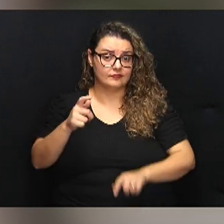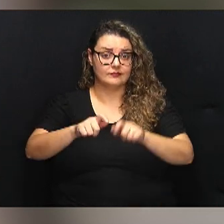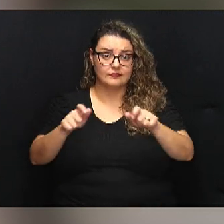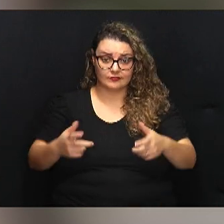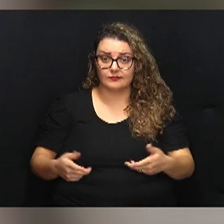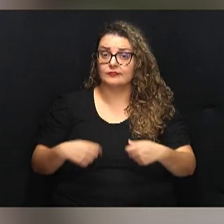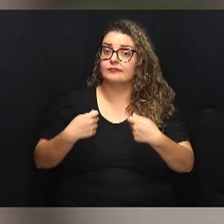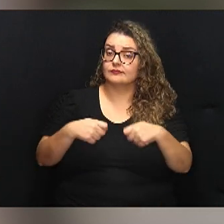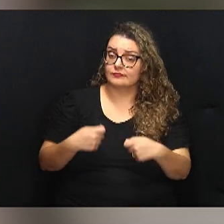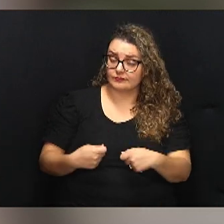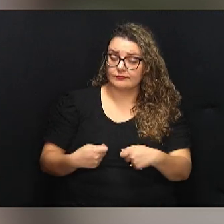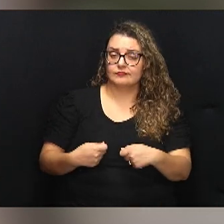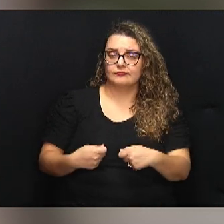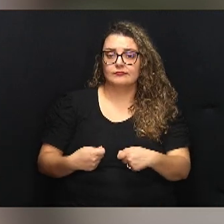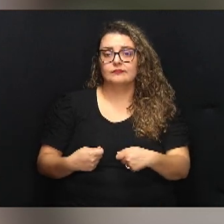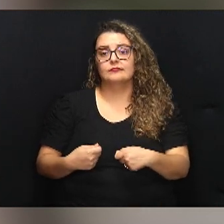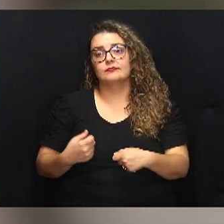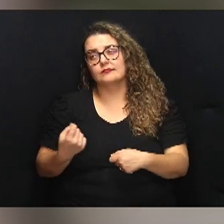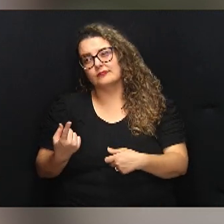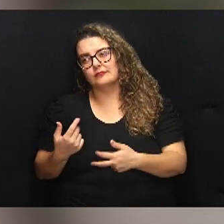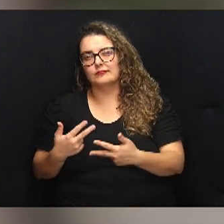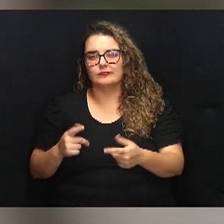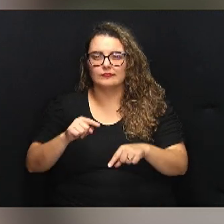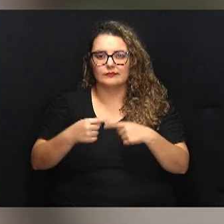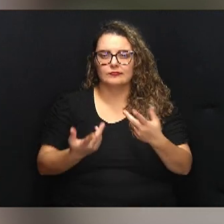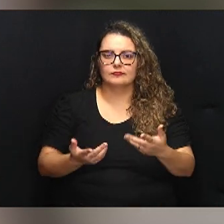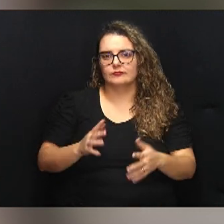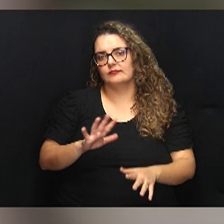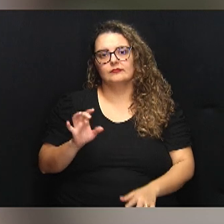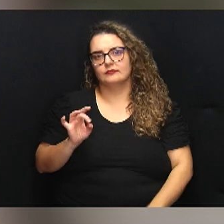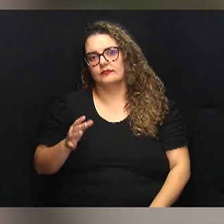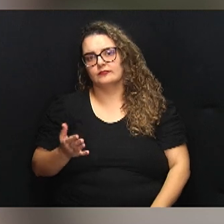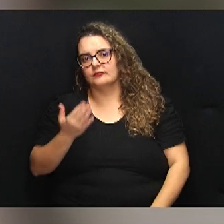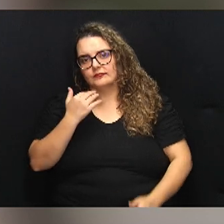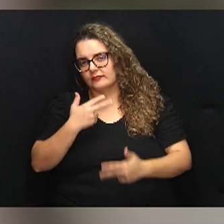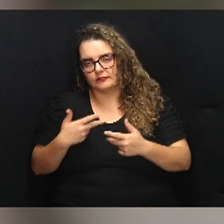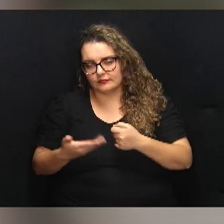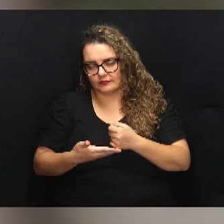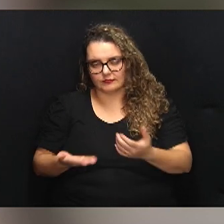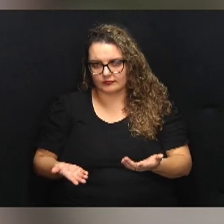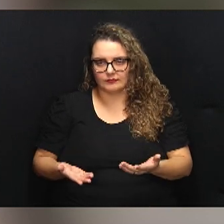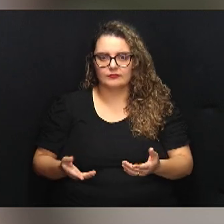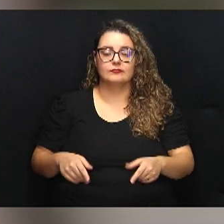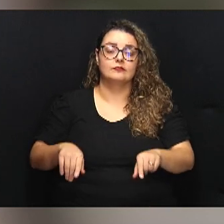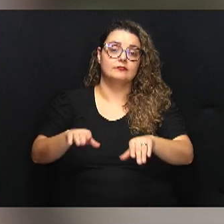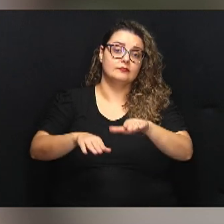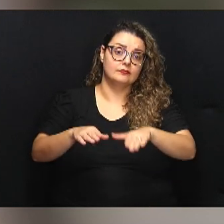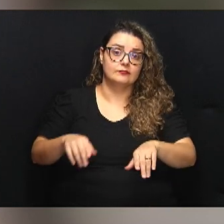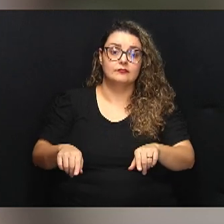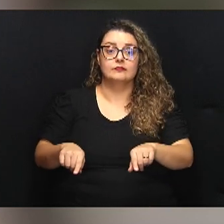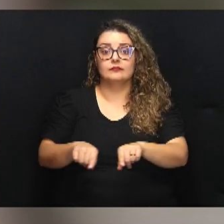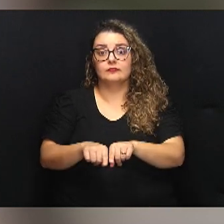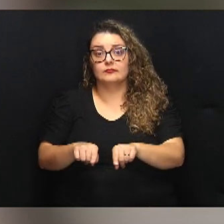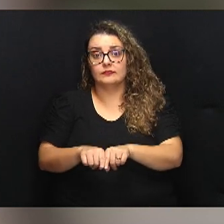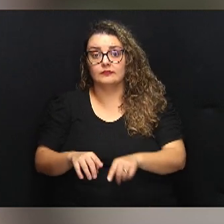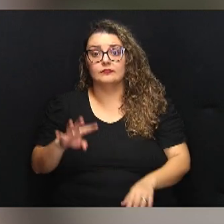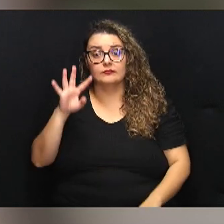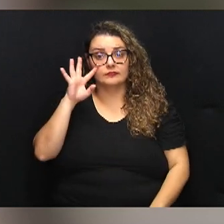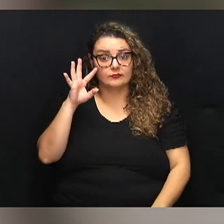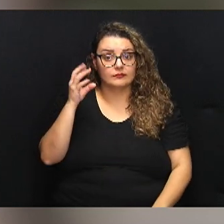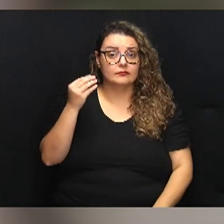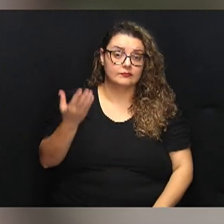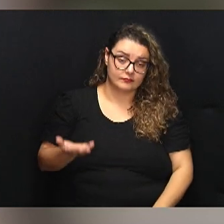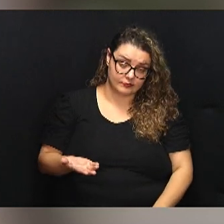estão precisando de uma coisa ou outra, né? Não só por necessidade básica, mas às vezes até por necessidade de conhecimento,